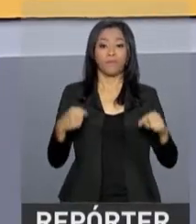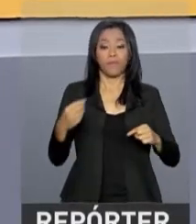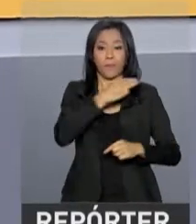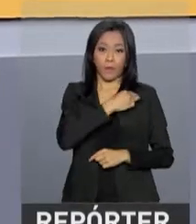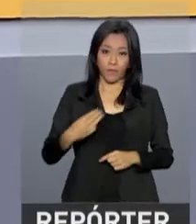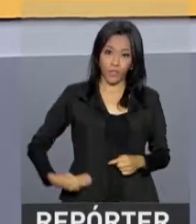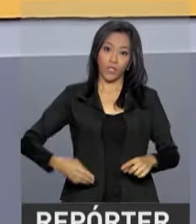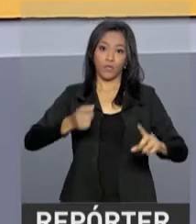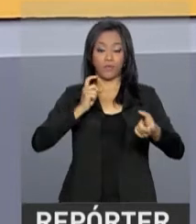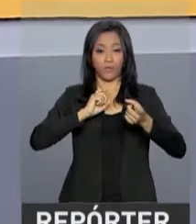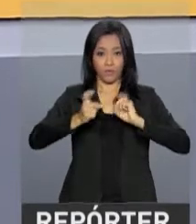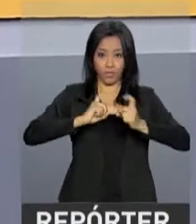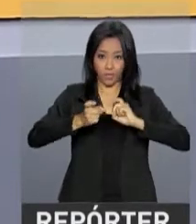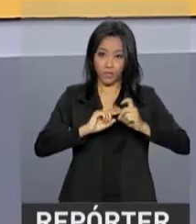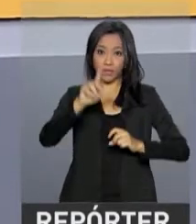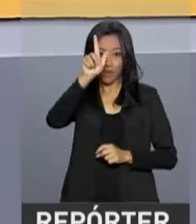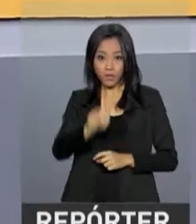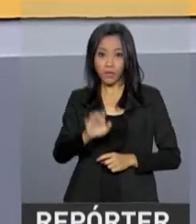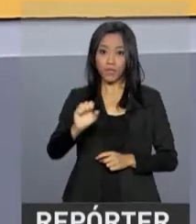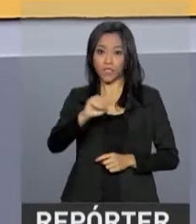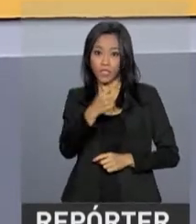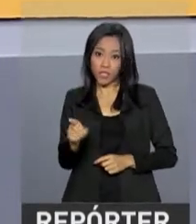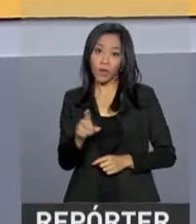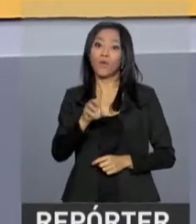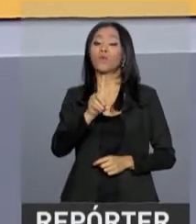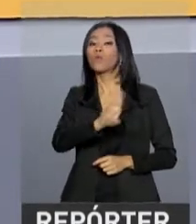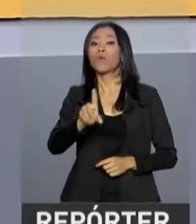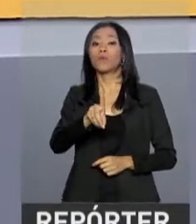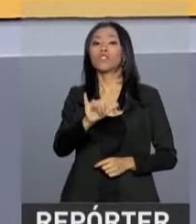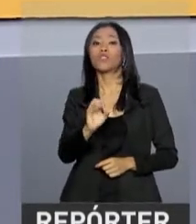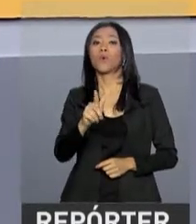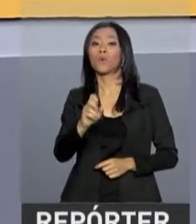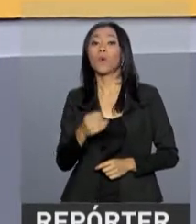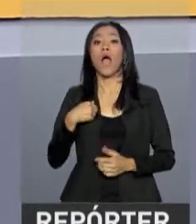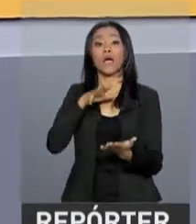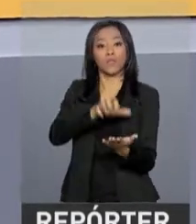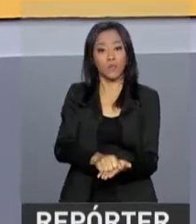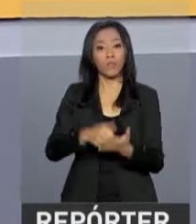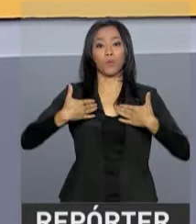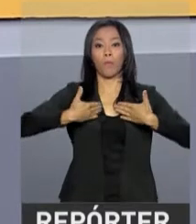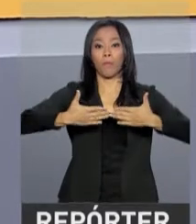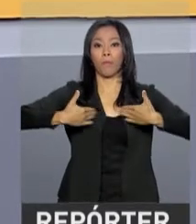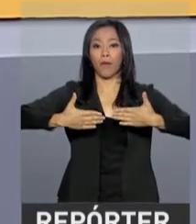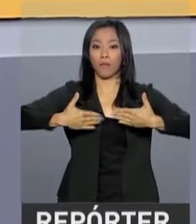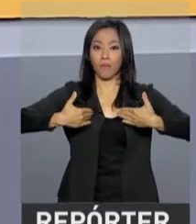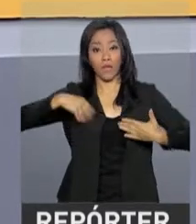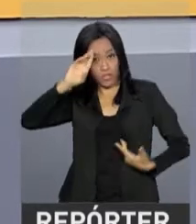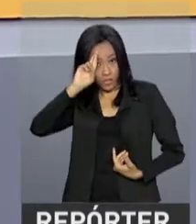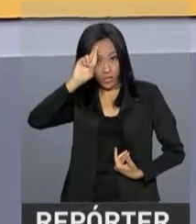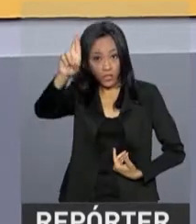planejamento desenvolvimento e gestão de oliveira assumiu no panamá a presidência da diretoria executiva do banco de desenvolvimento